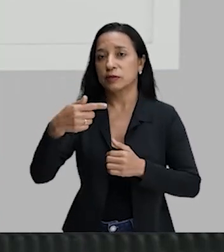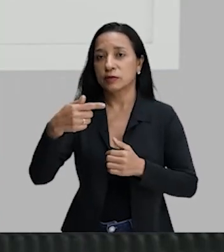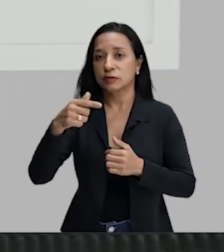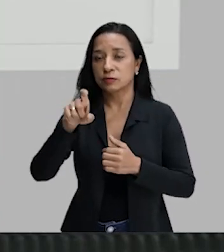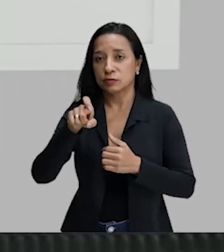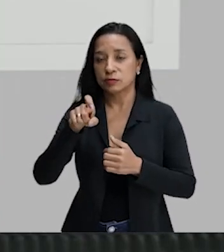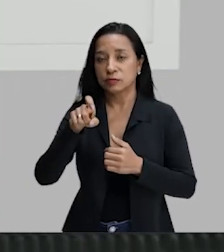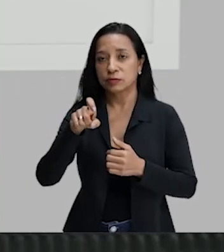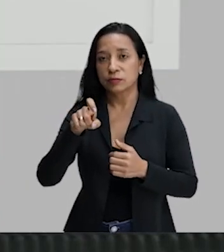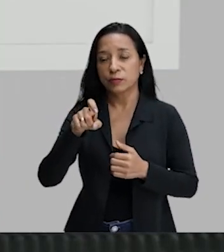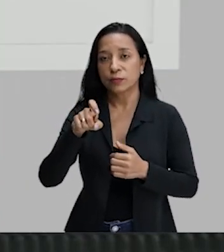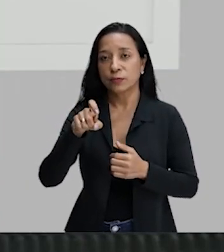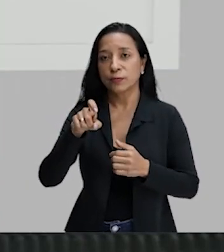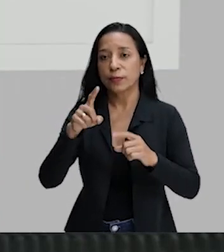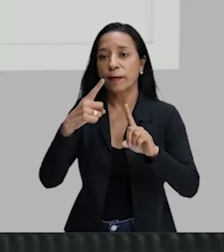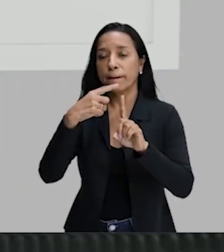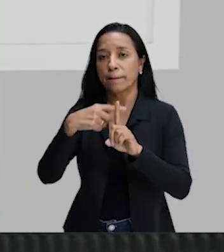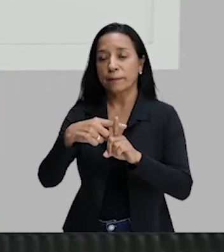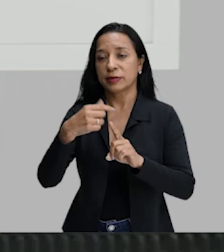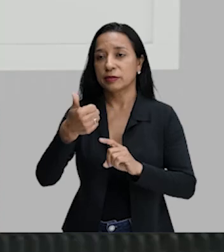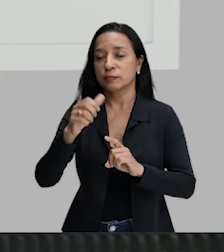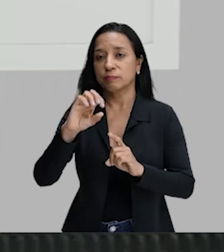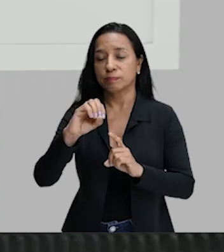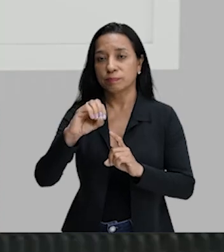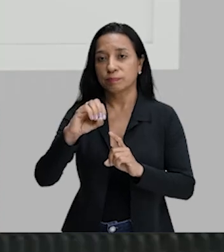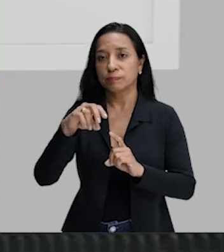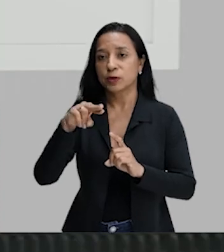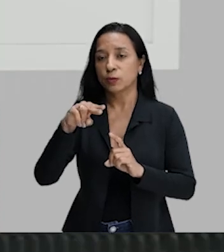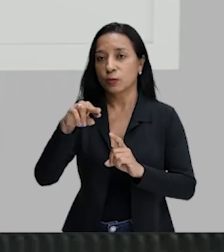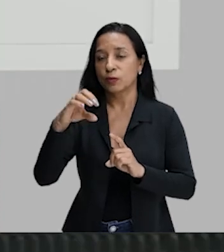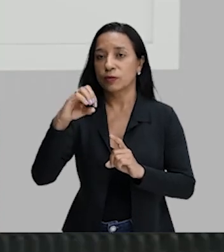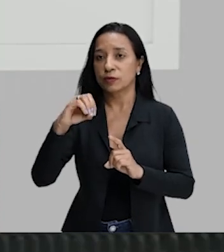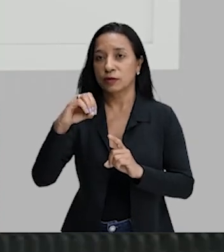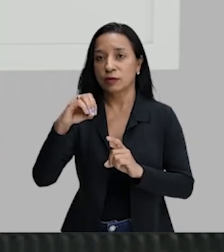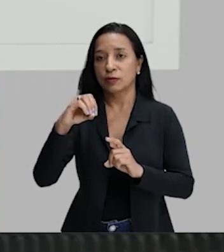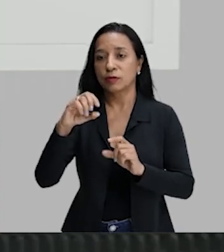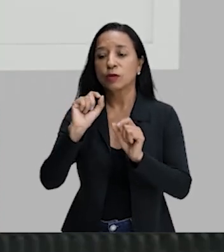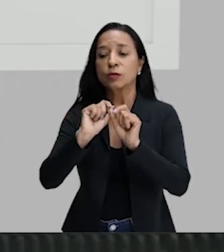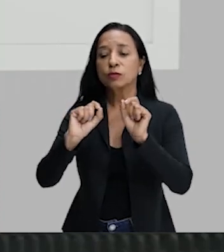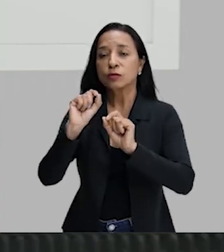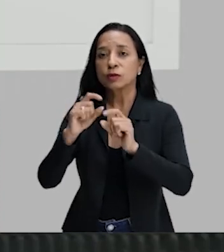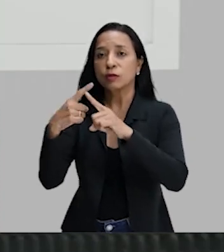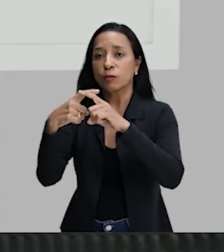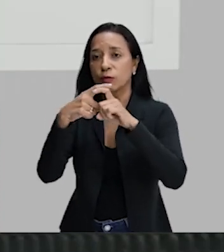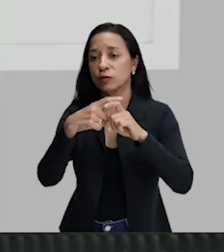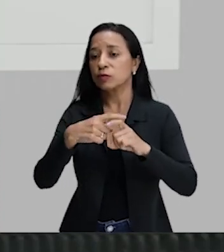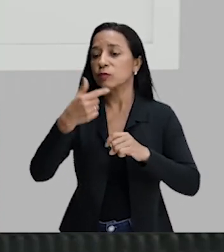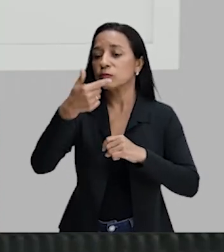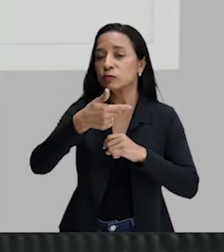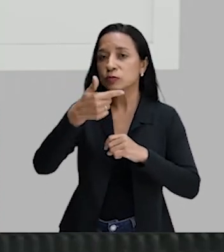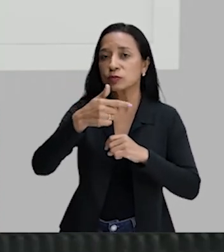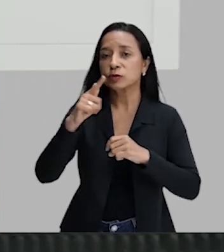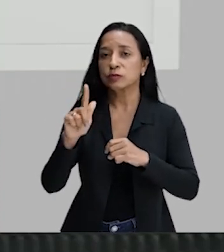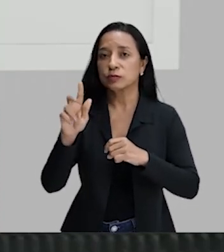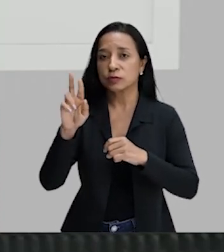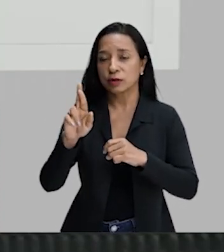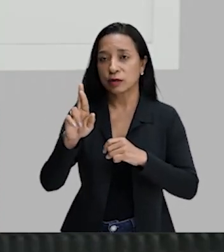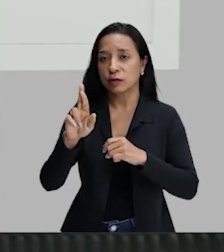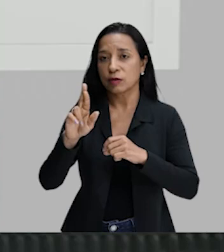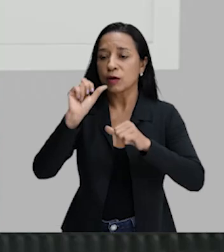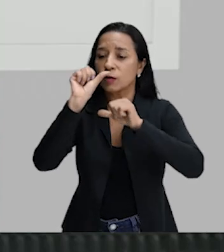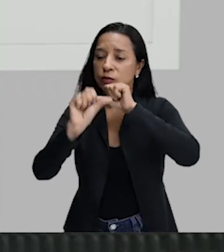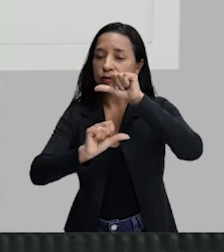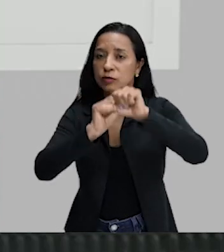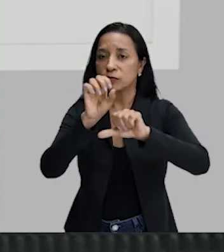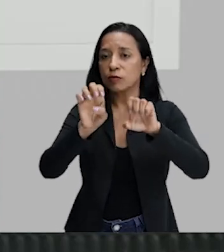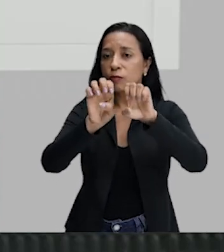7x mais 10 igual a zero. Isso aqui é um polinômio do segundo grau, virou uma